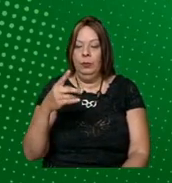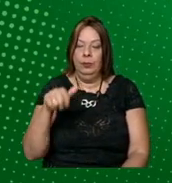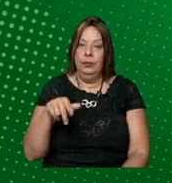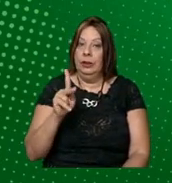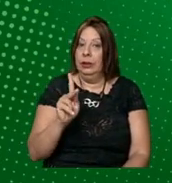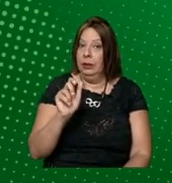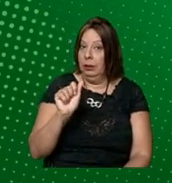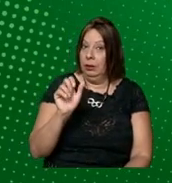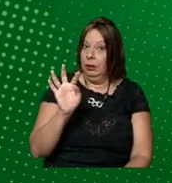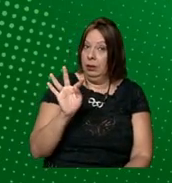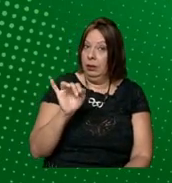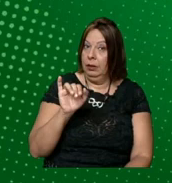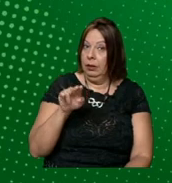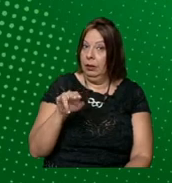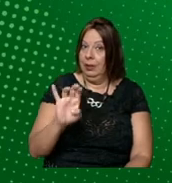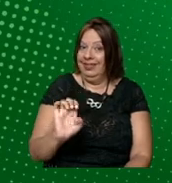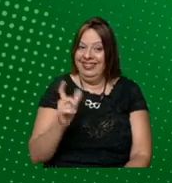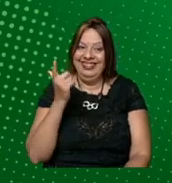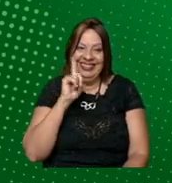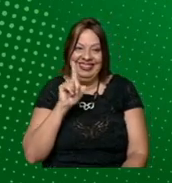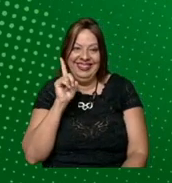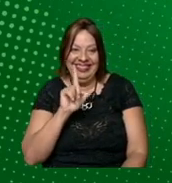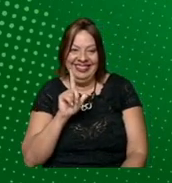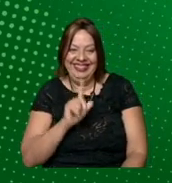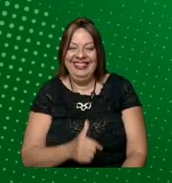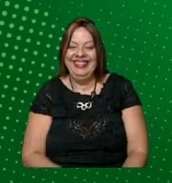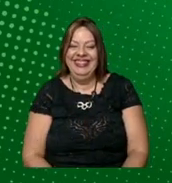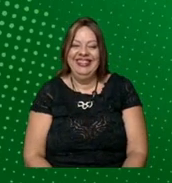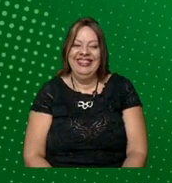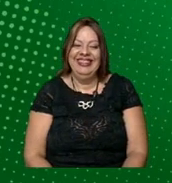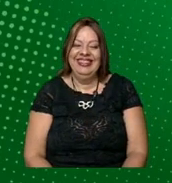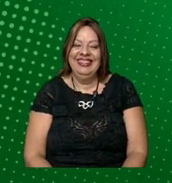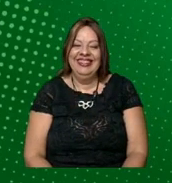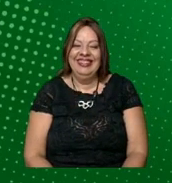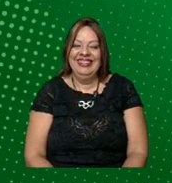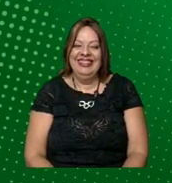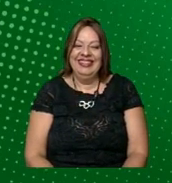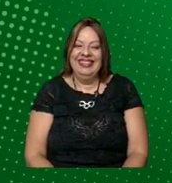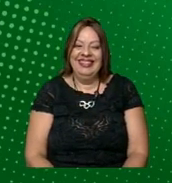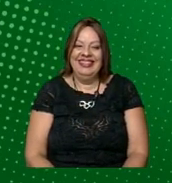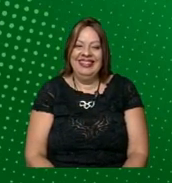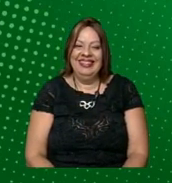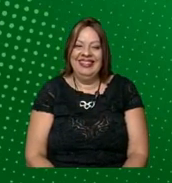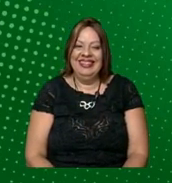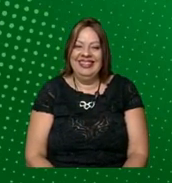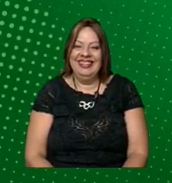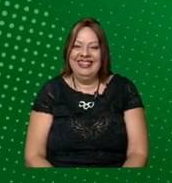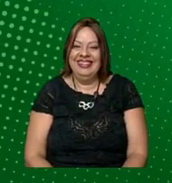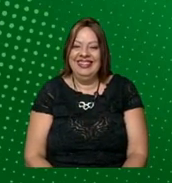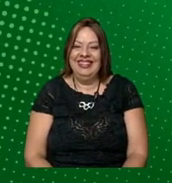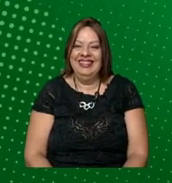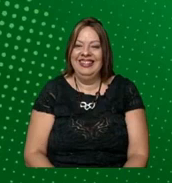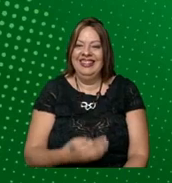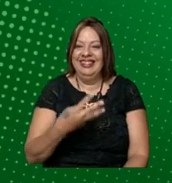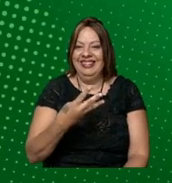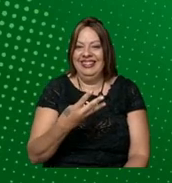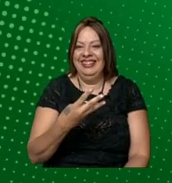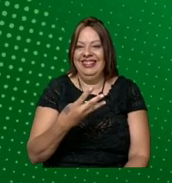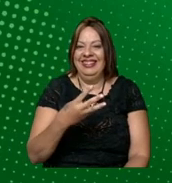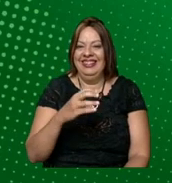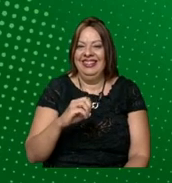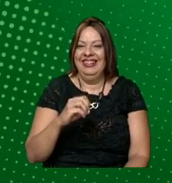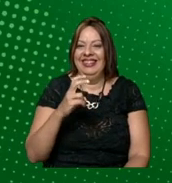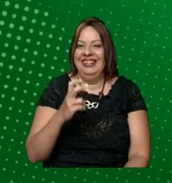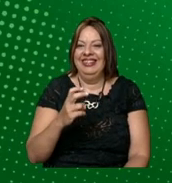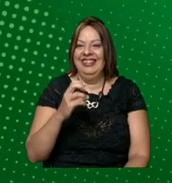Catiane aqui de Aracaju leva R$500. Que coisa boa, hein? Tá chegando mais R$500 para o título de número